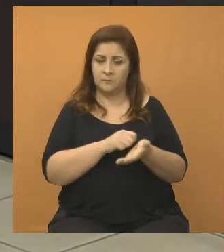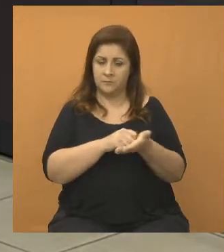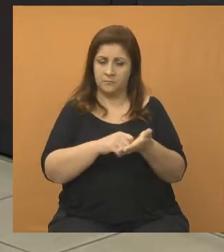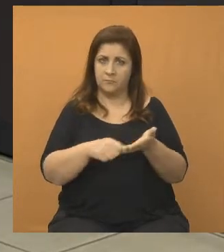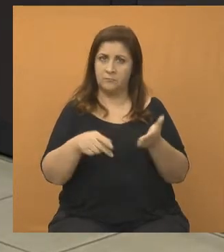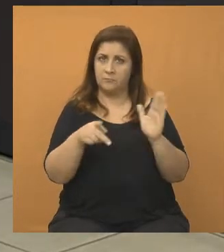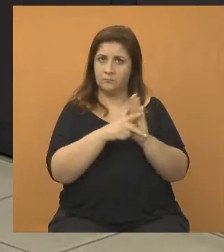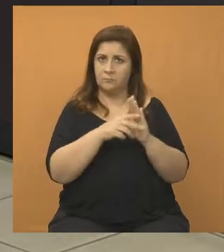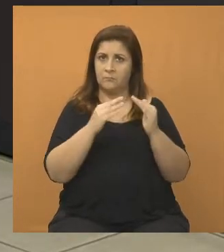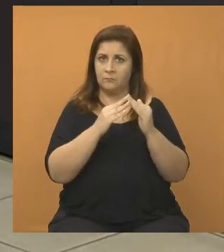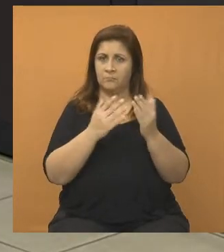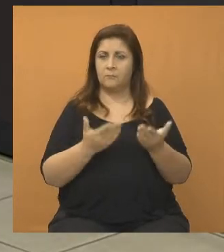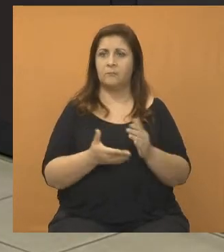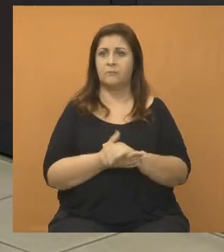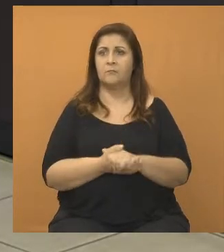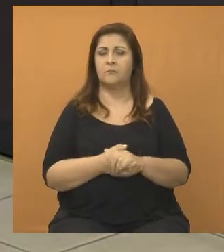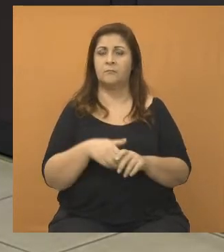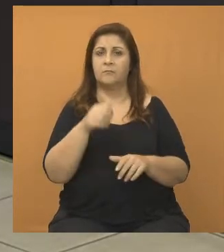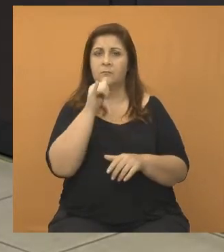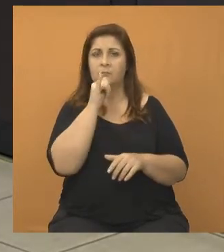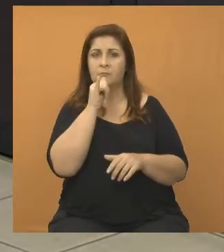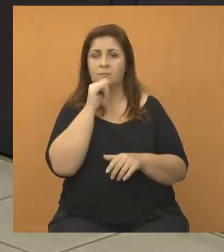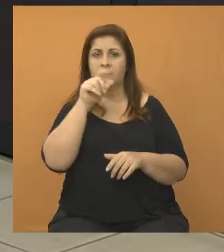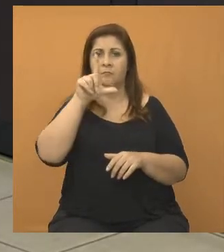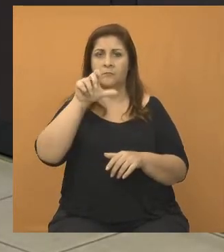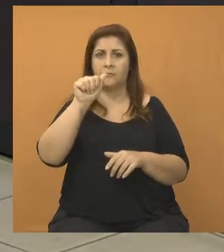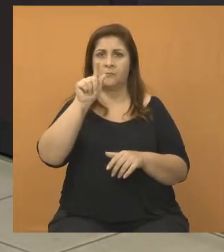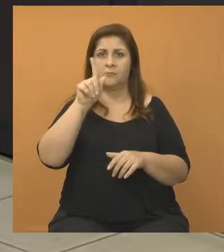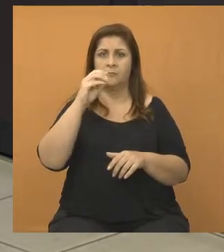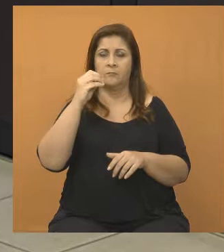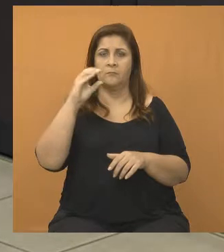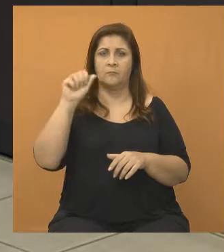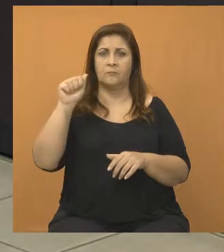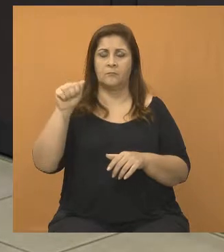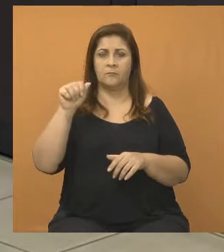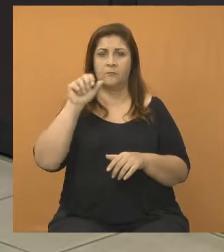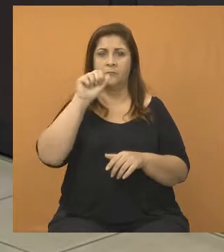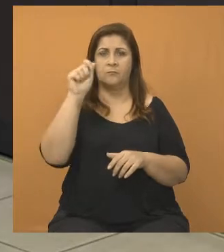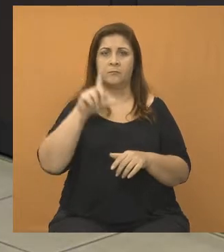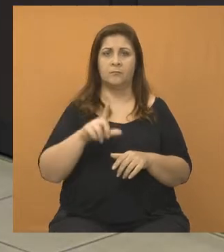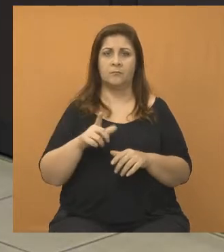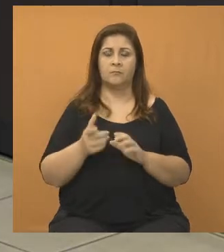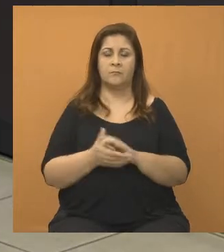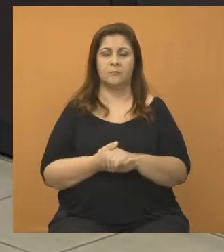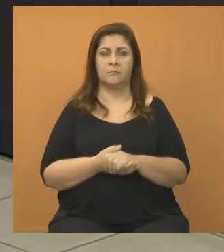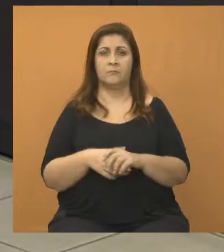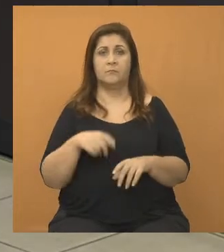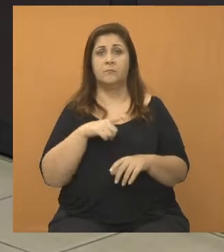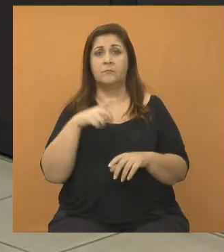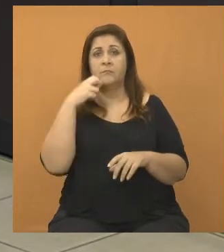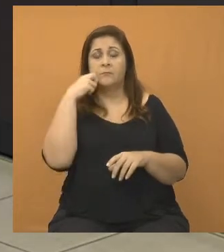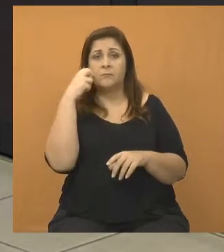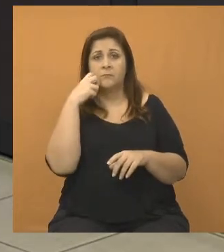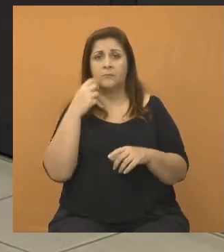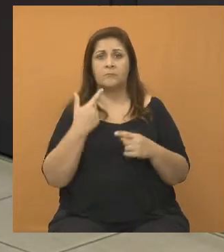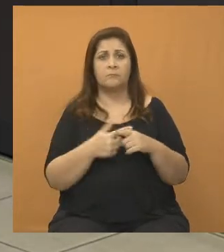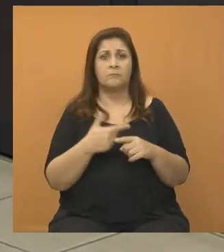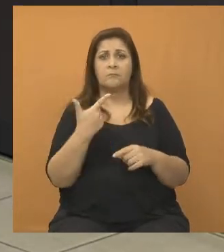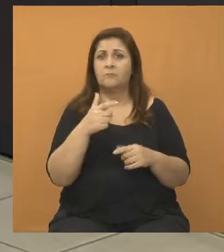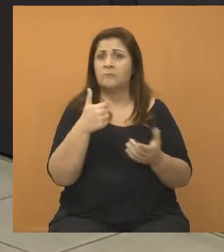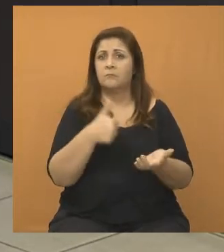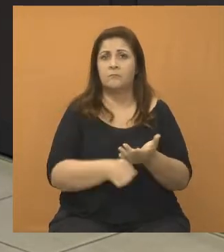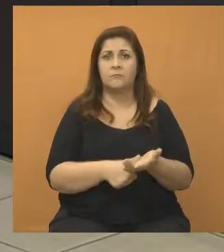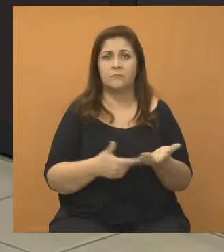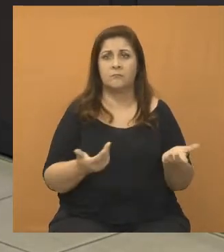nesses bairros. Por exemplo, Lagoa Azul. Eles se sentem até envergonhados deles estar lá e não ter um documento